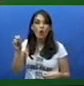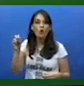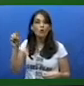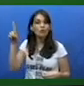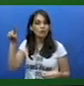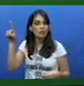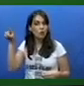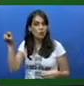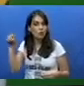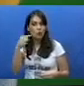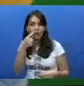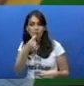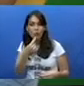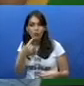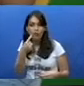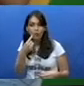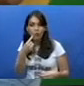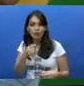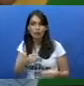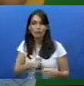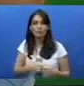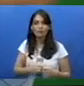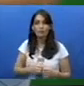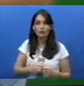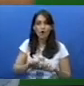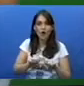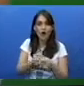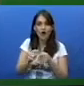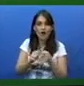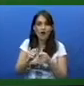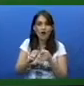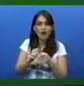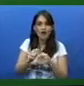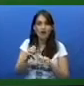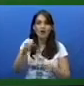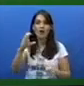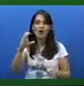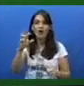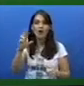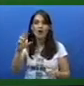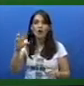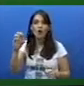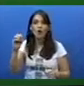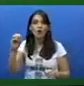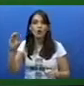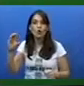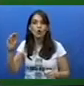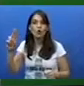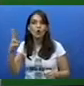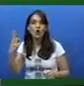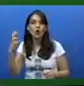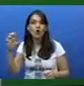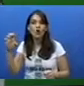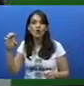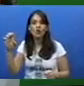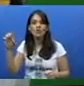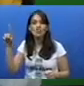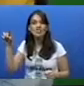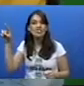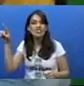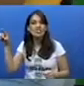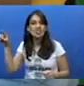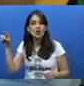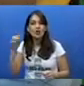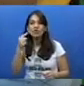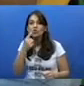crochê. Fica um sinal mais grave, parece que mais forte, né? Outro sinal gráfico é o tio, que